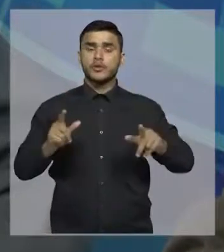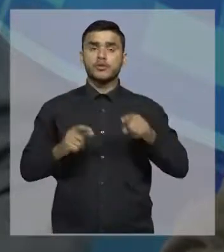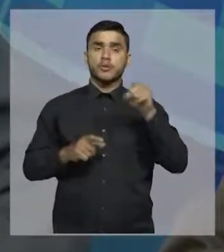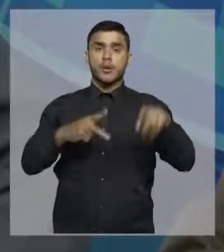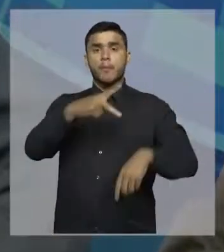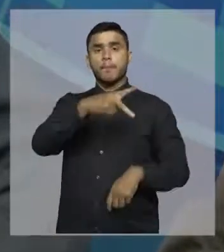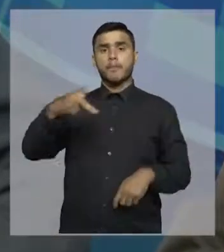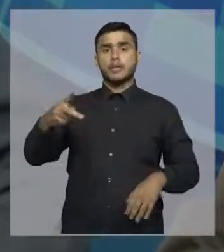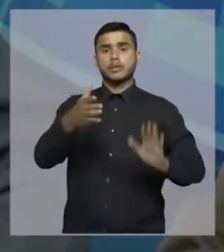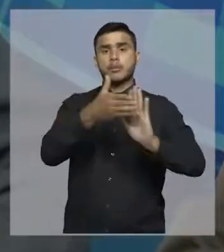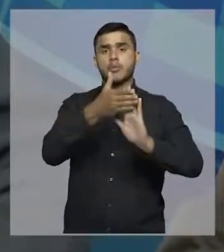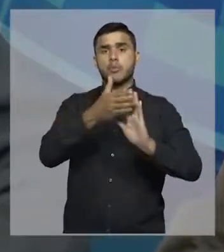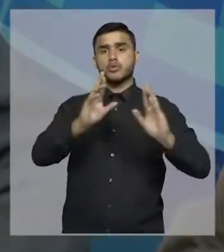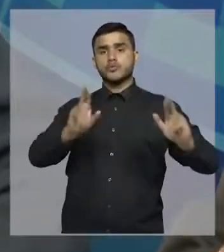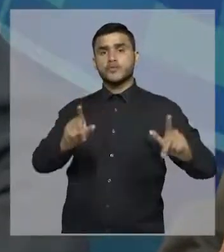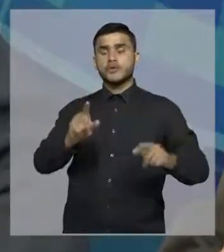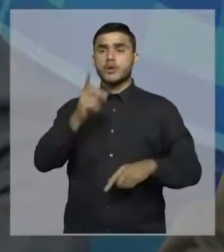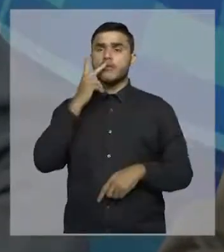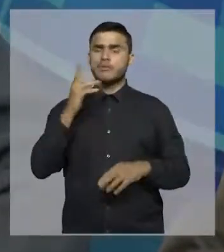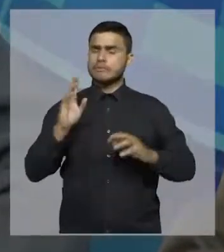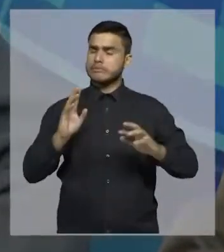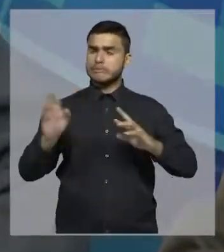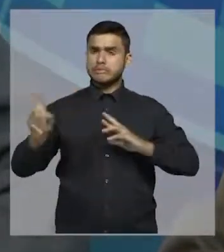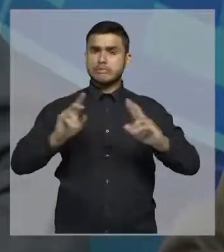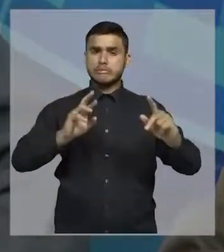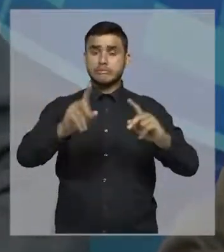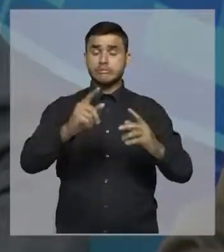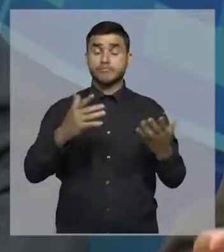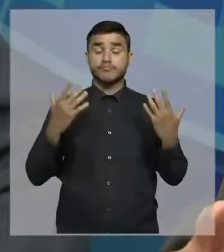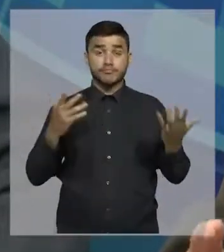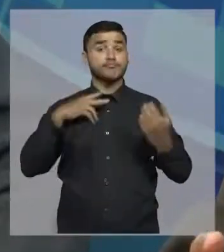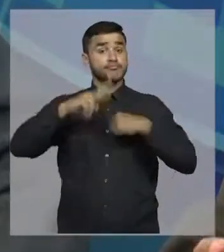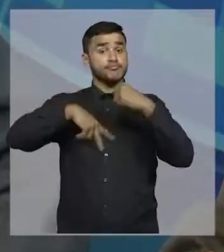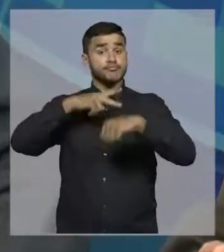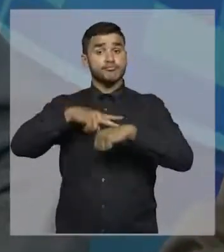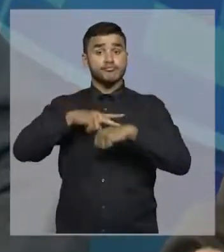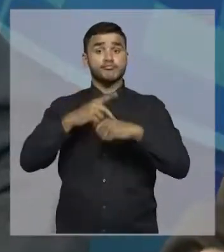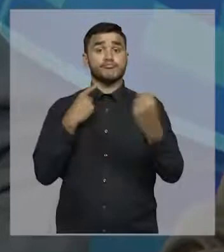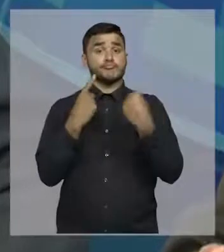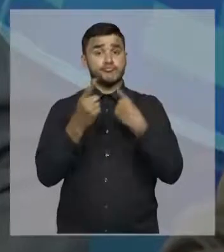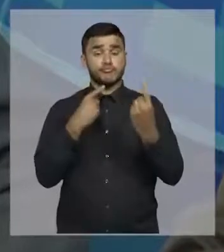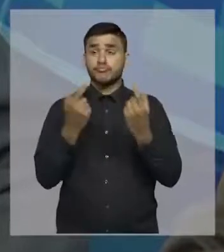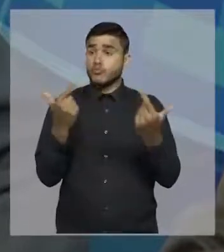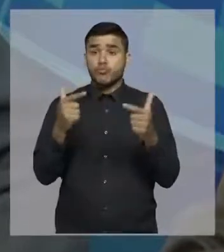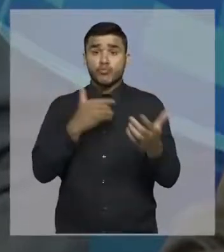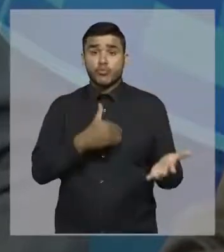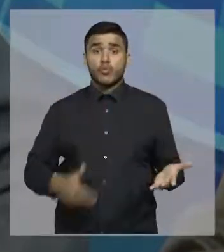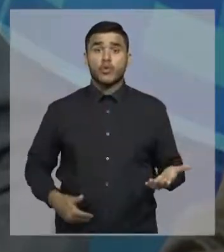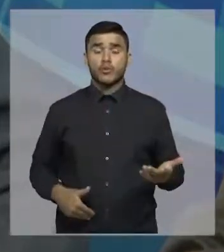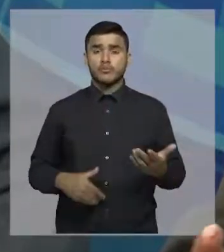cego em tiroteio. País rodoviário, sem governo, estradas ruins